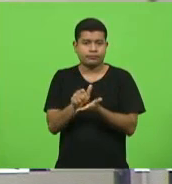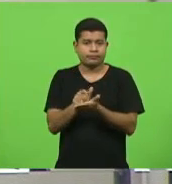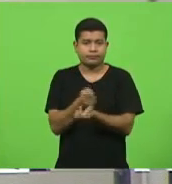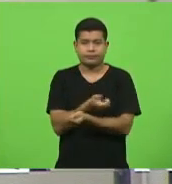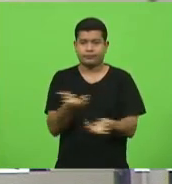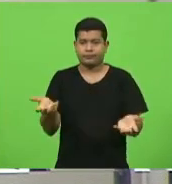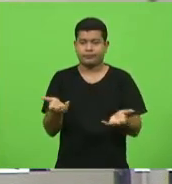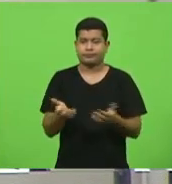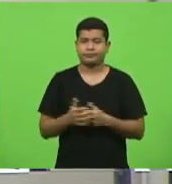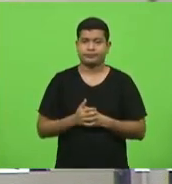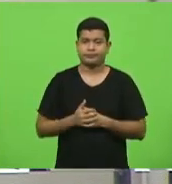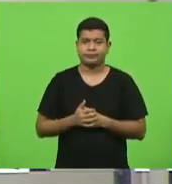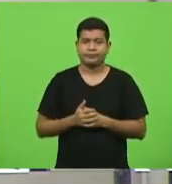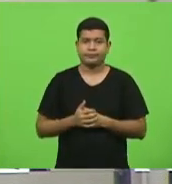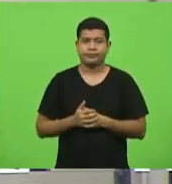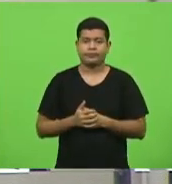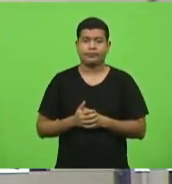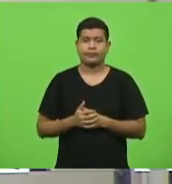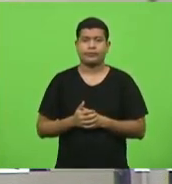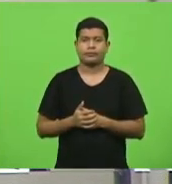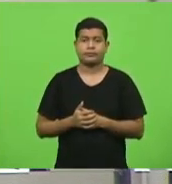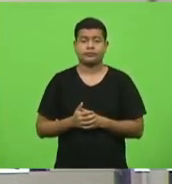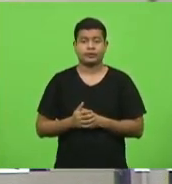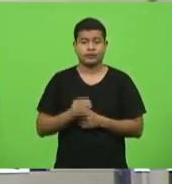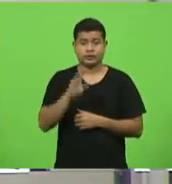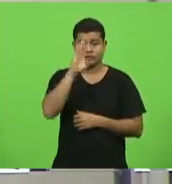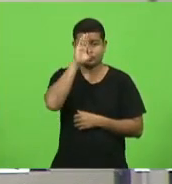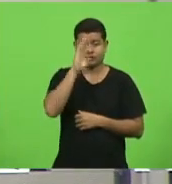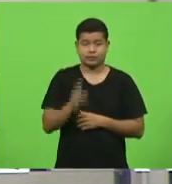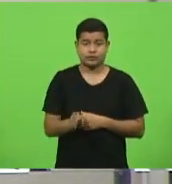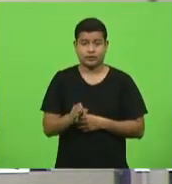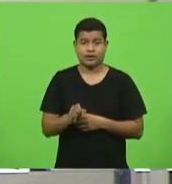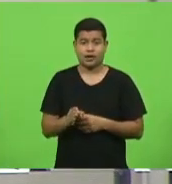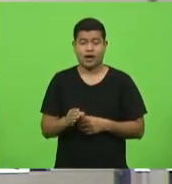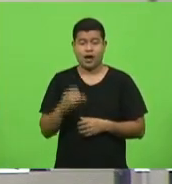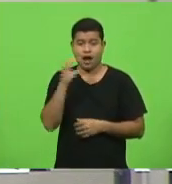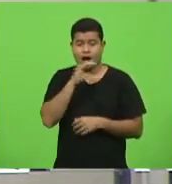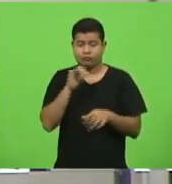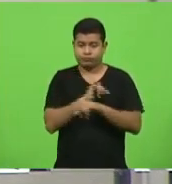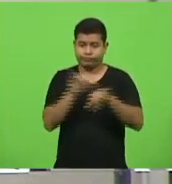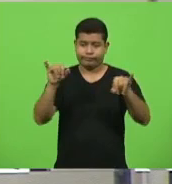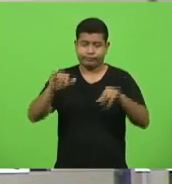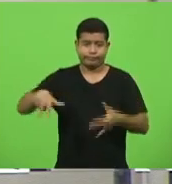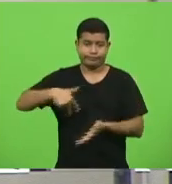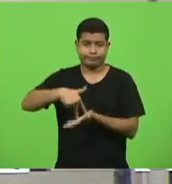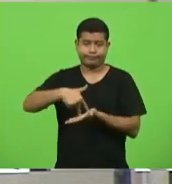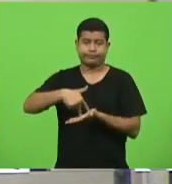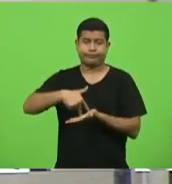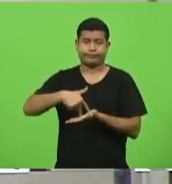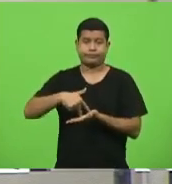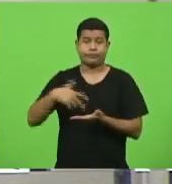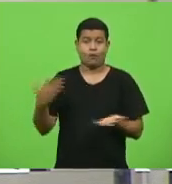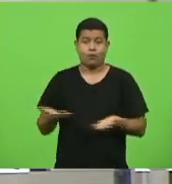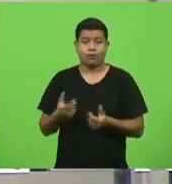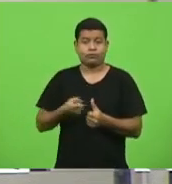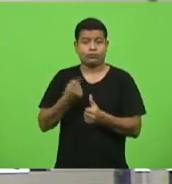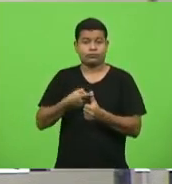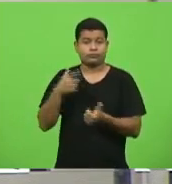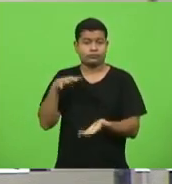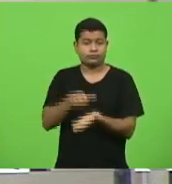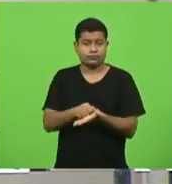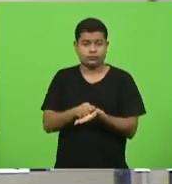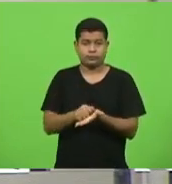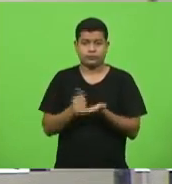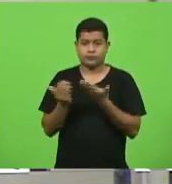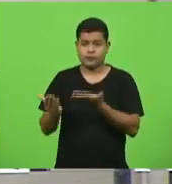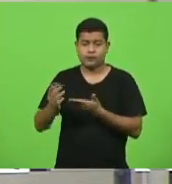expedientes. Entraremos imediatamente em breves comunicações. O primeiro deputado escrito no dia de hoje, deputado Márcio